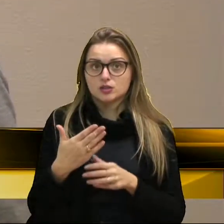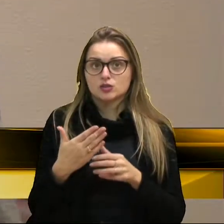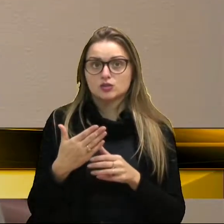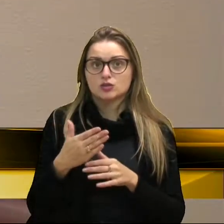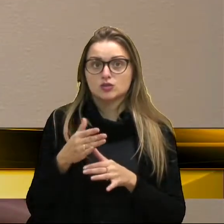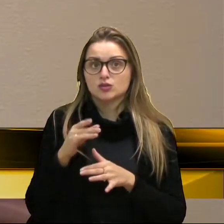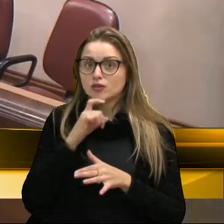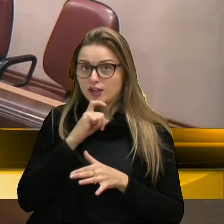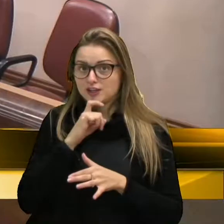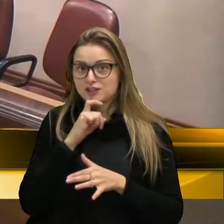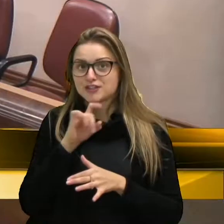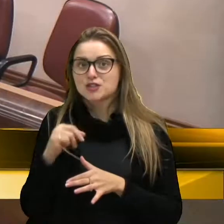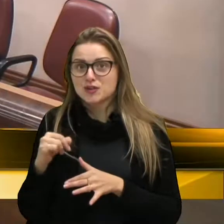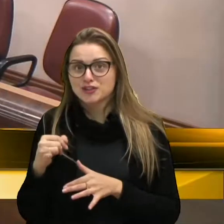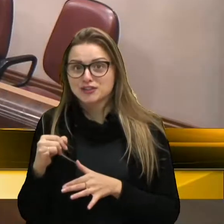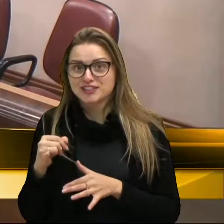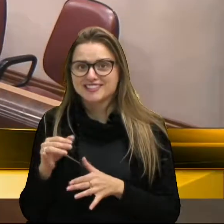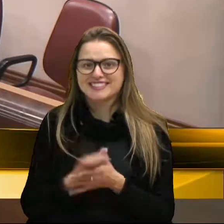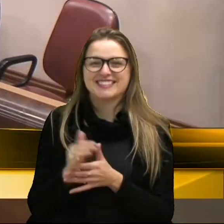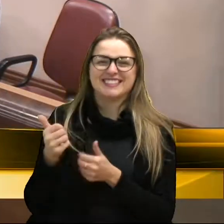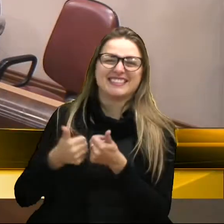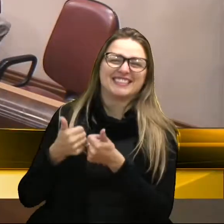juventude. Obrigado, senhores vereadores.